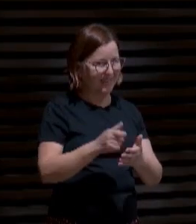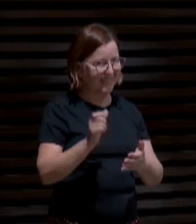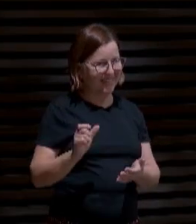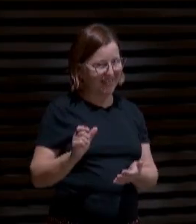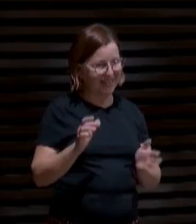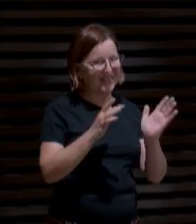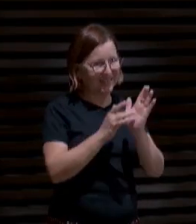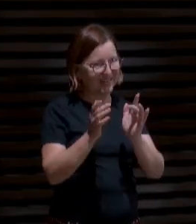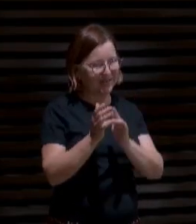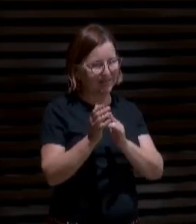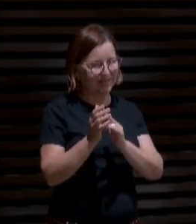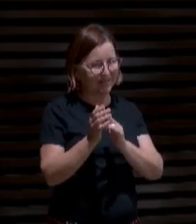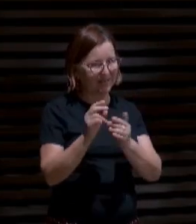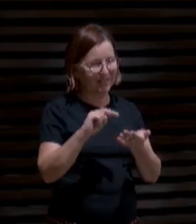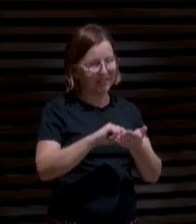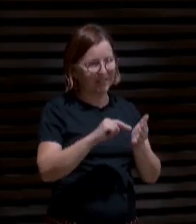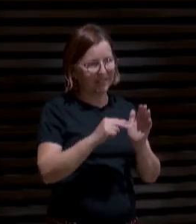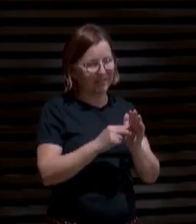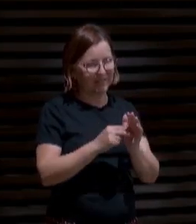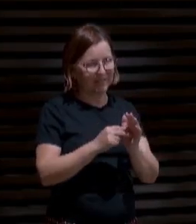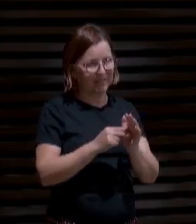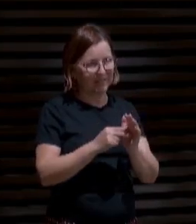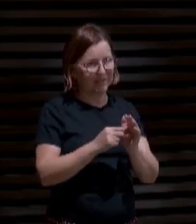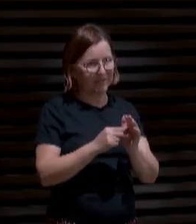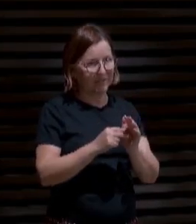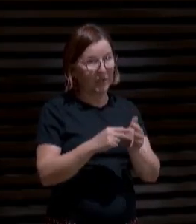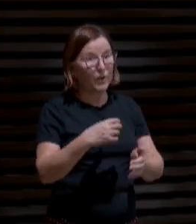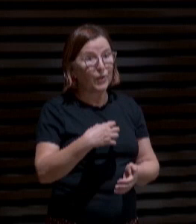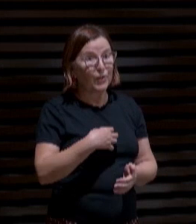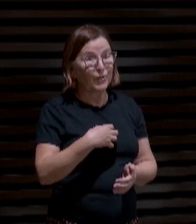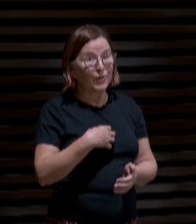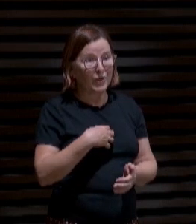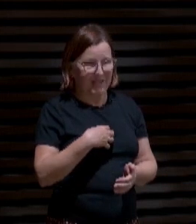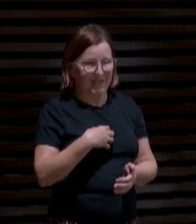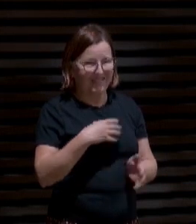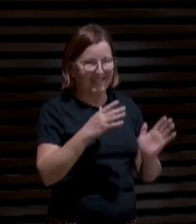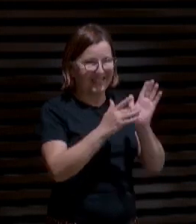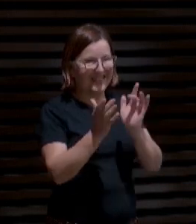de Jesus, significando o modo por que havia de morrer.